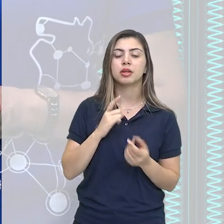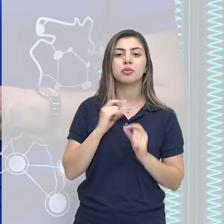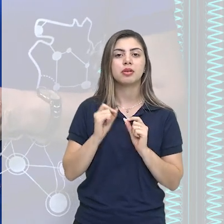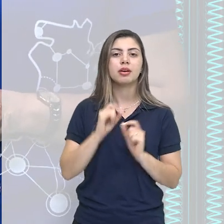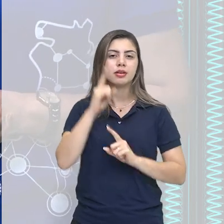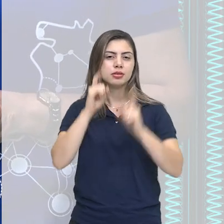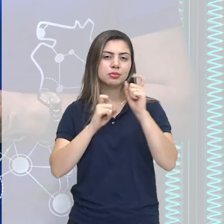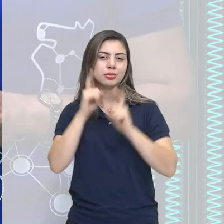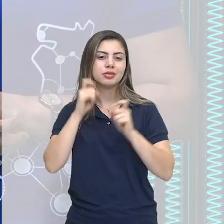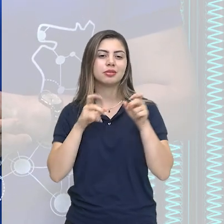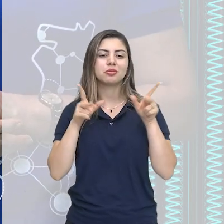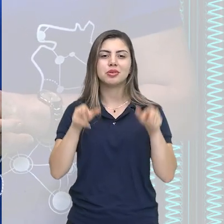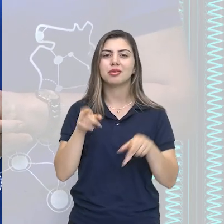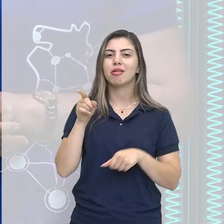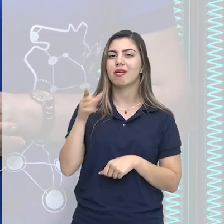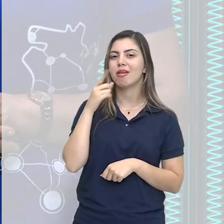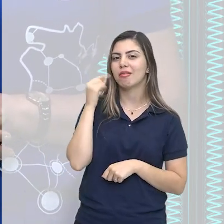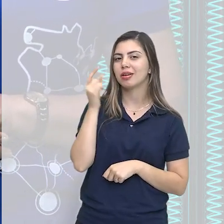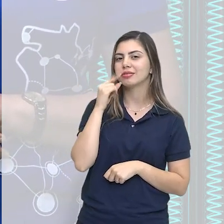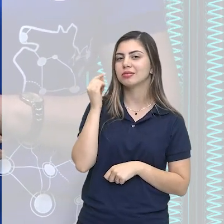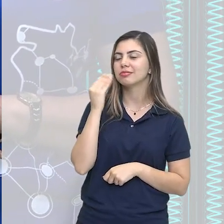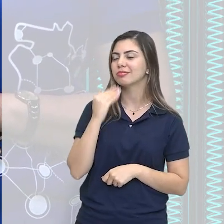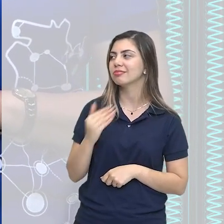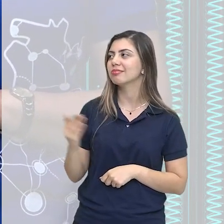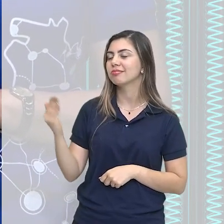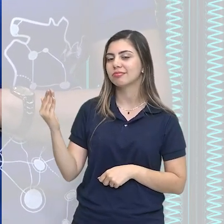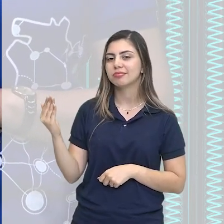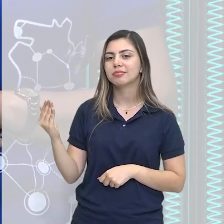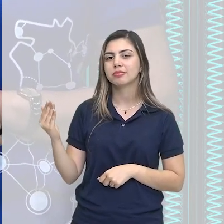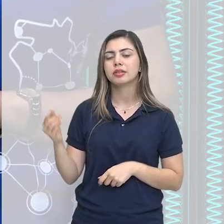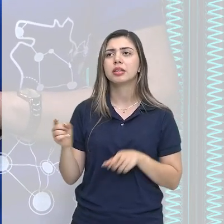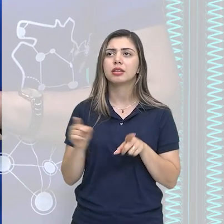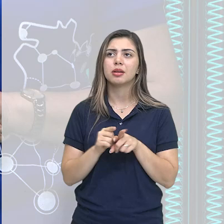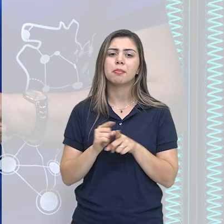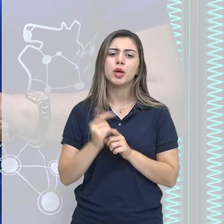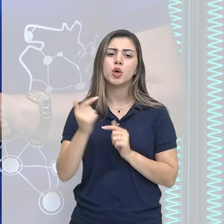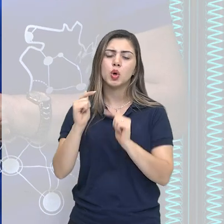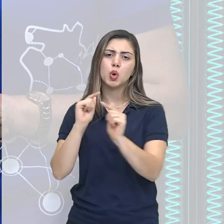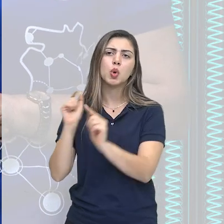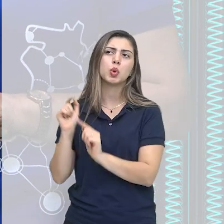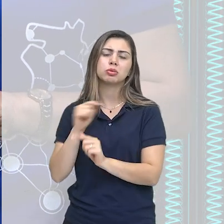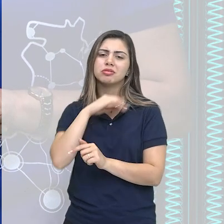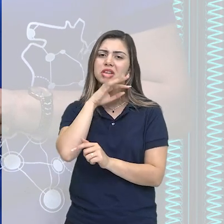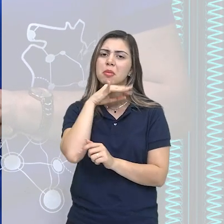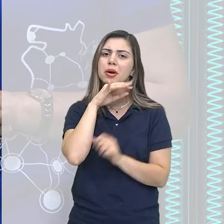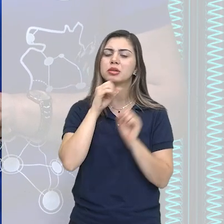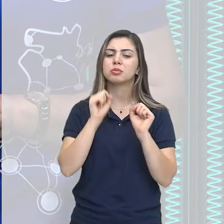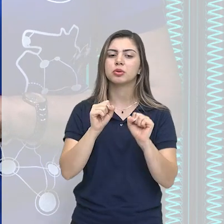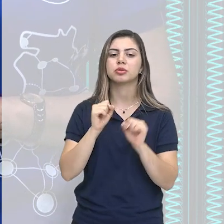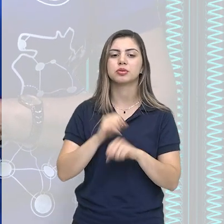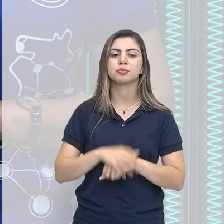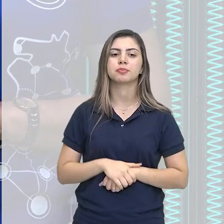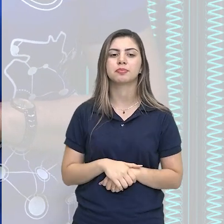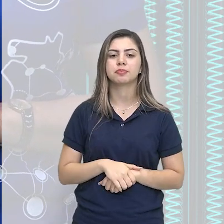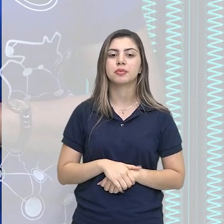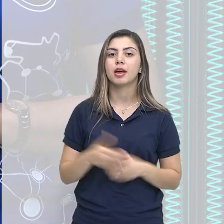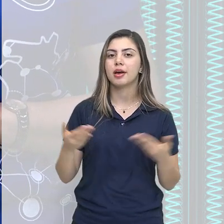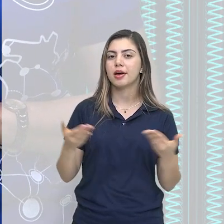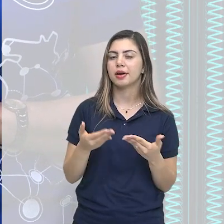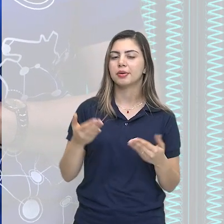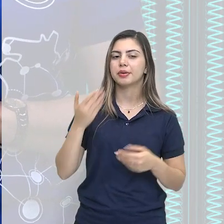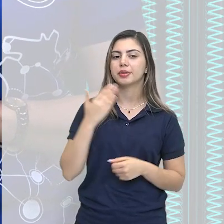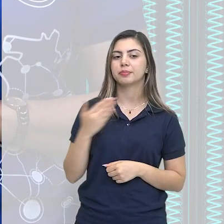como vocês estão vendo aí do gatinho. E de outros, pode ser outros seres também. Então, observe aí,